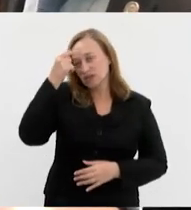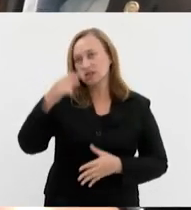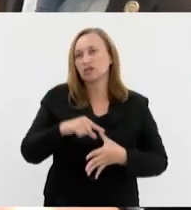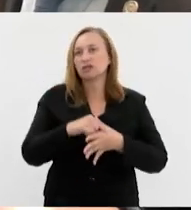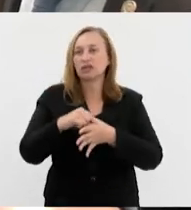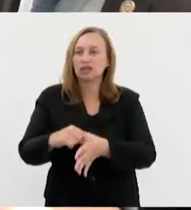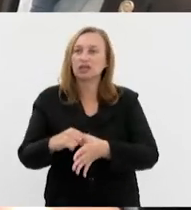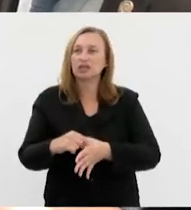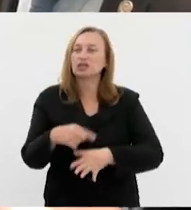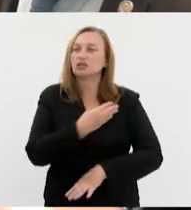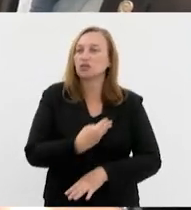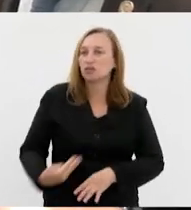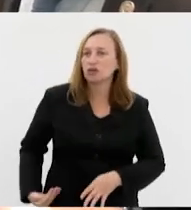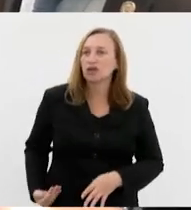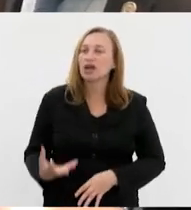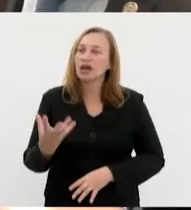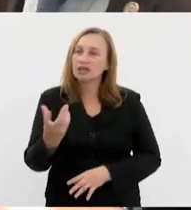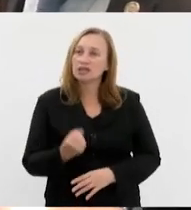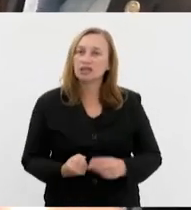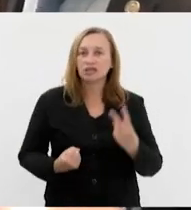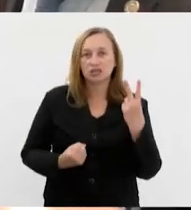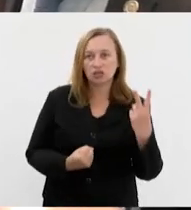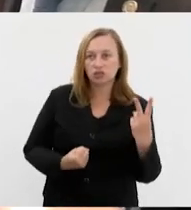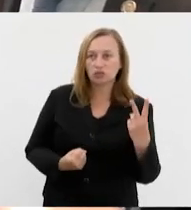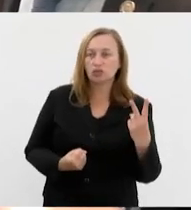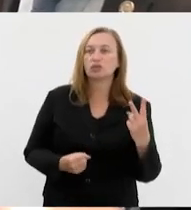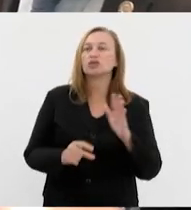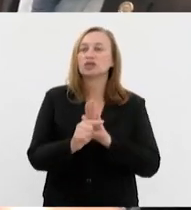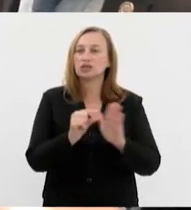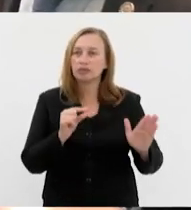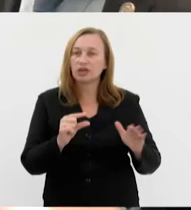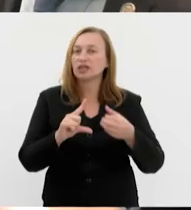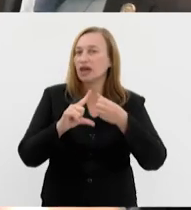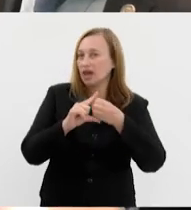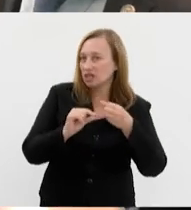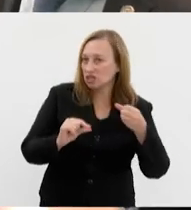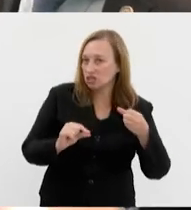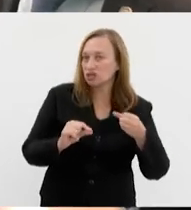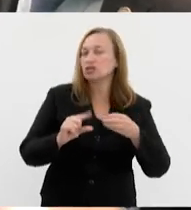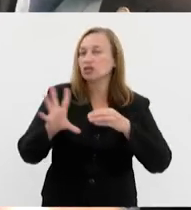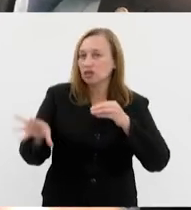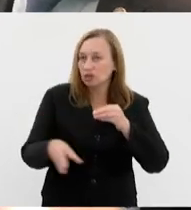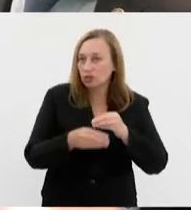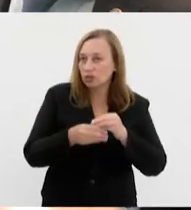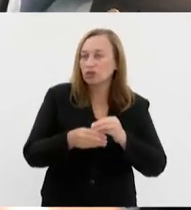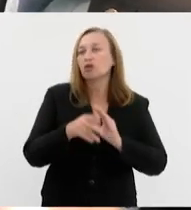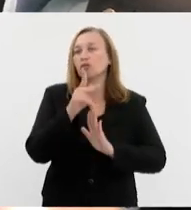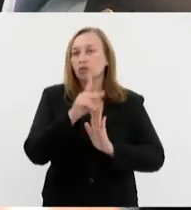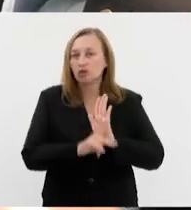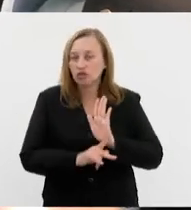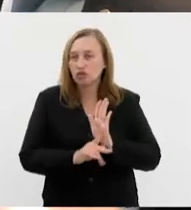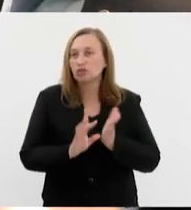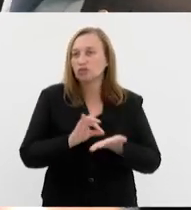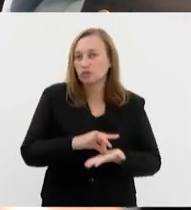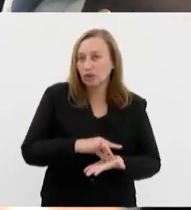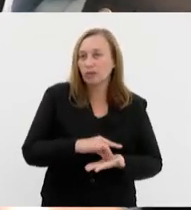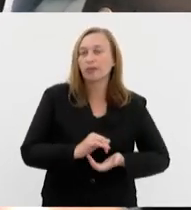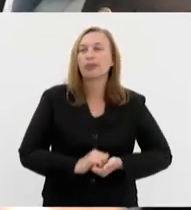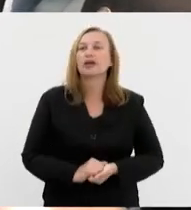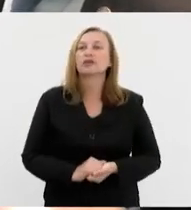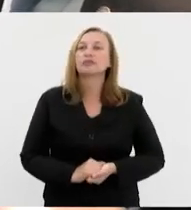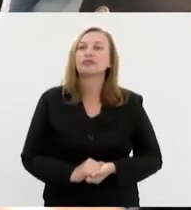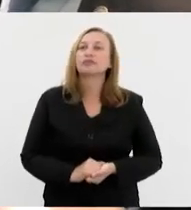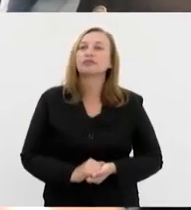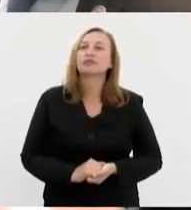governo, acatando essas duas emendas, esses dois artigos que serão incorporados ao projeto original. E,